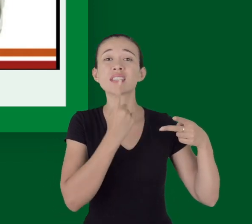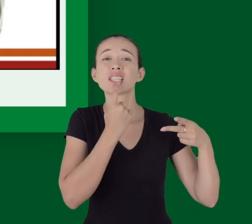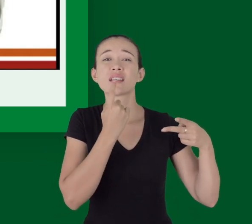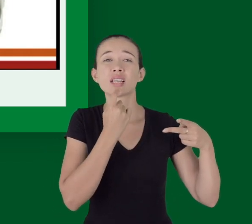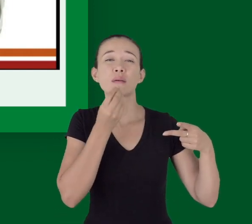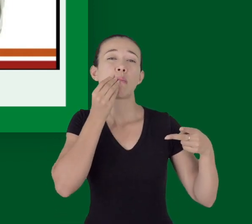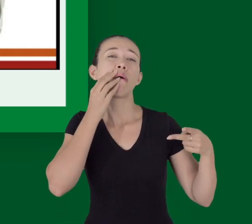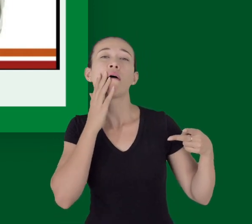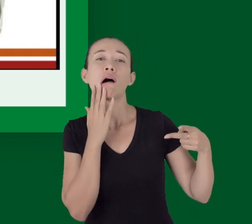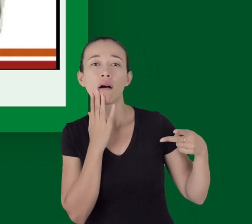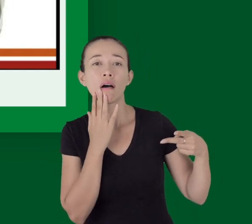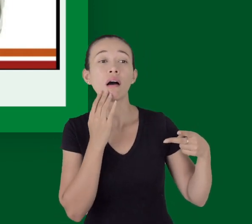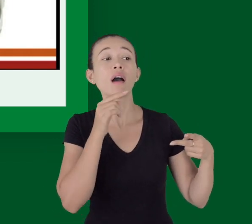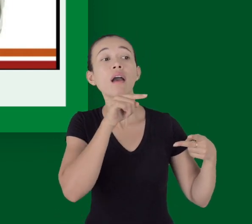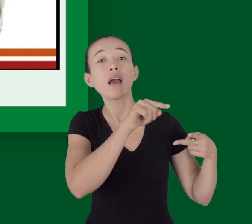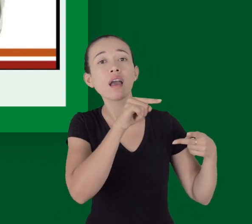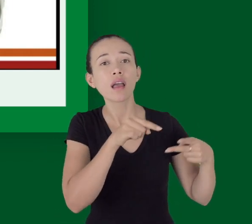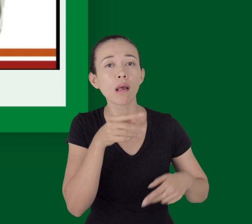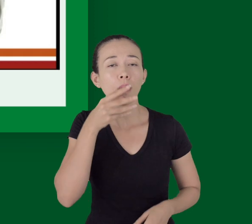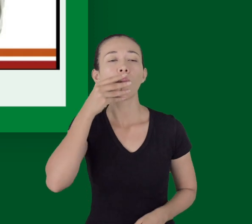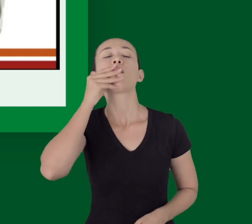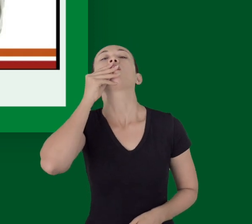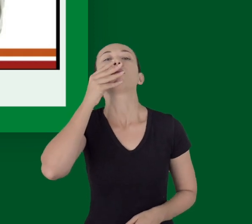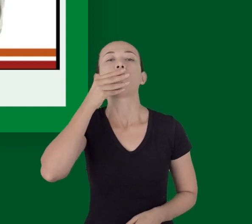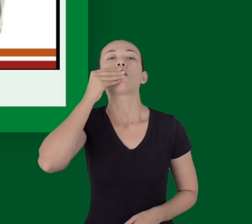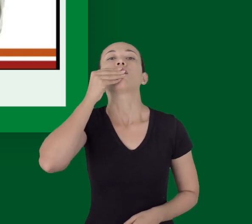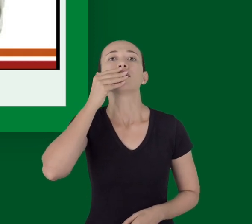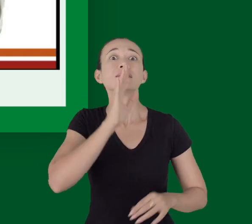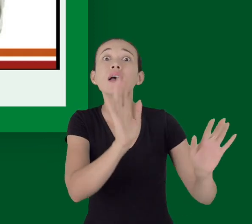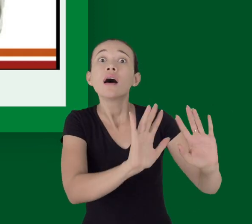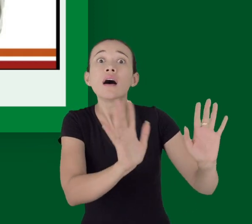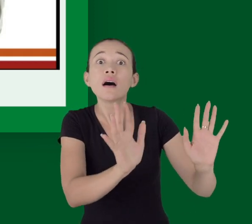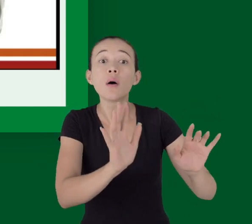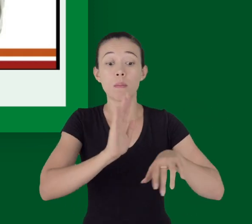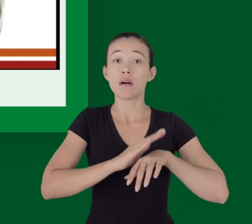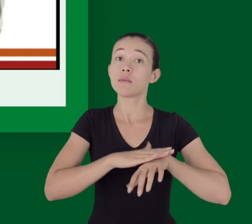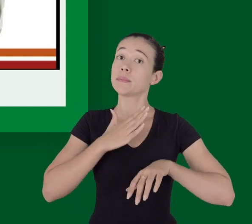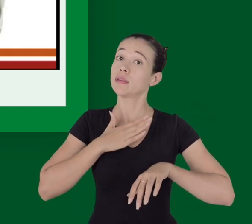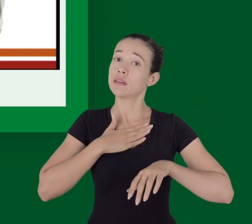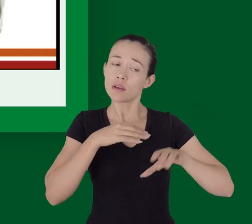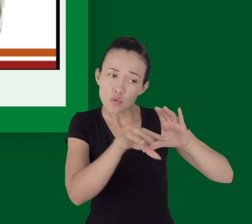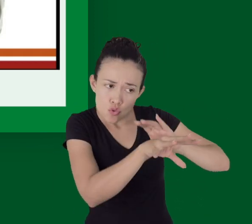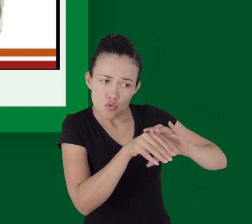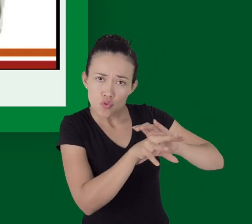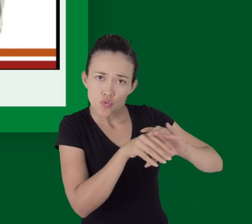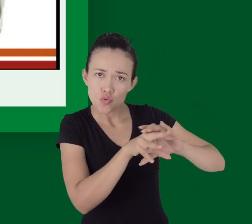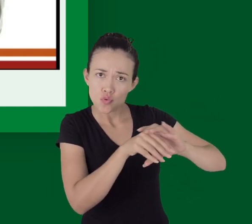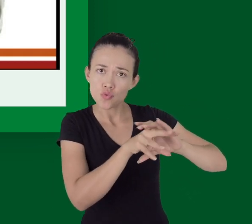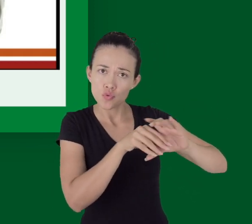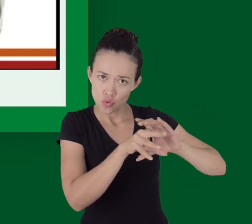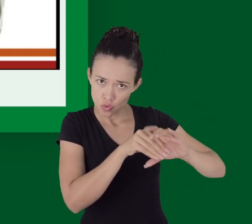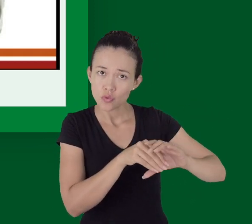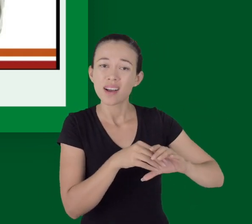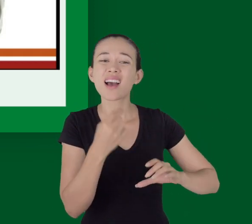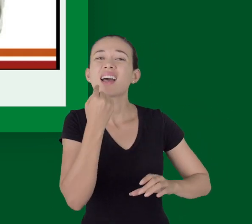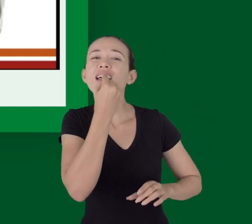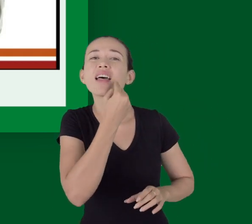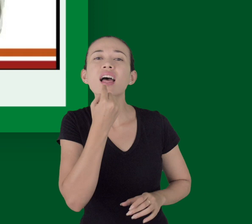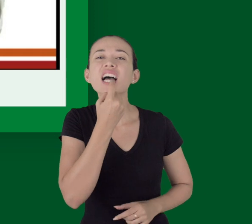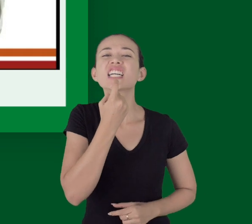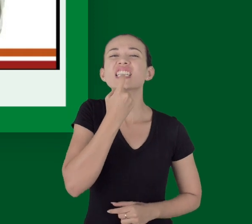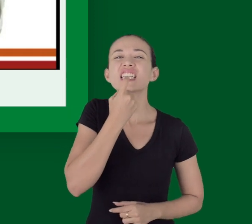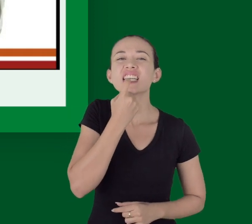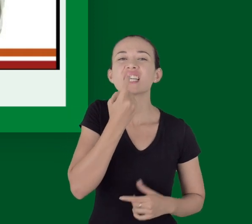tem fratura de face associada, ele sangra muito para a via aérea, e o que eu tenho ali à mão é aspirar, é conseguir retirar